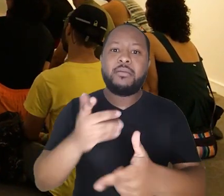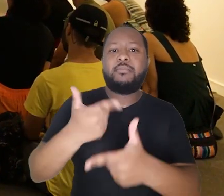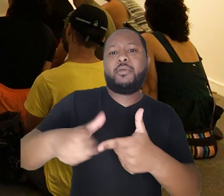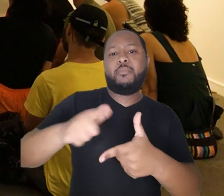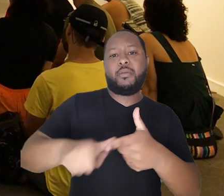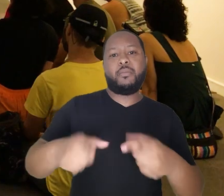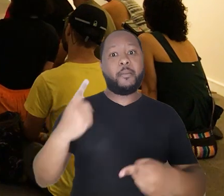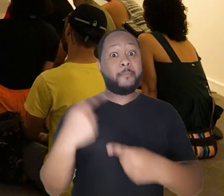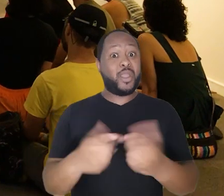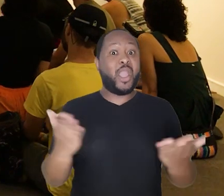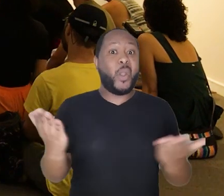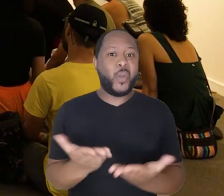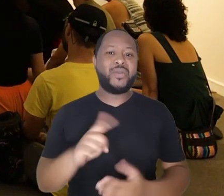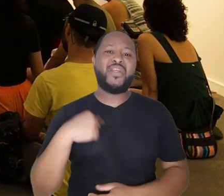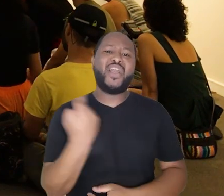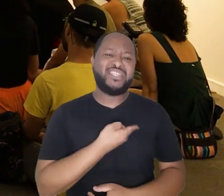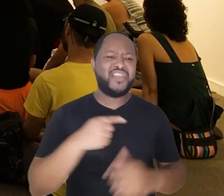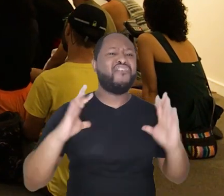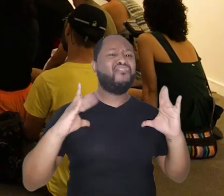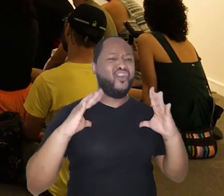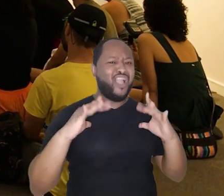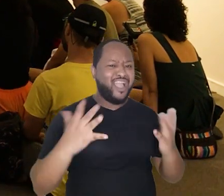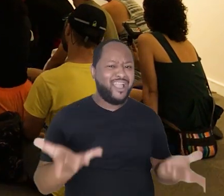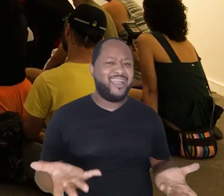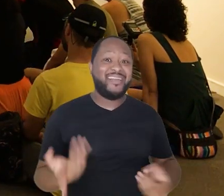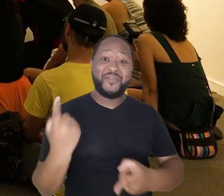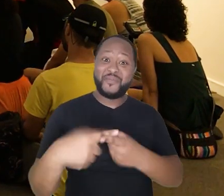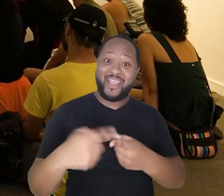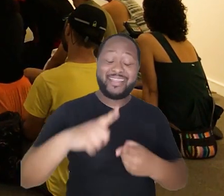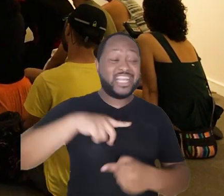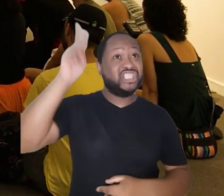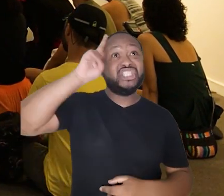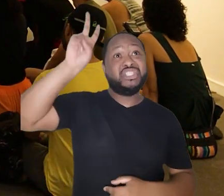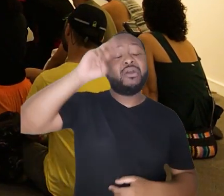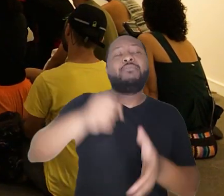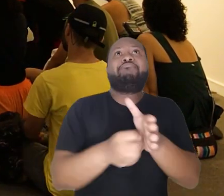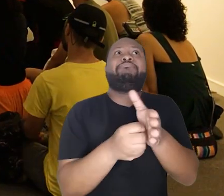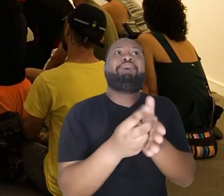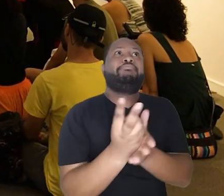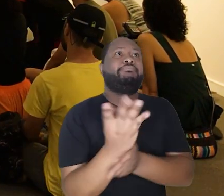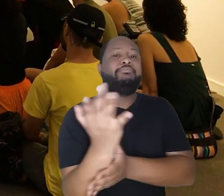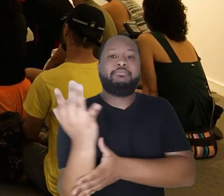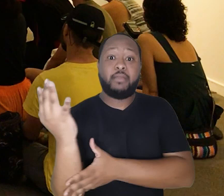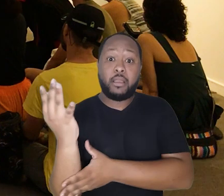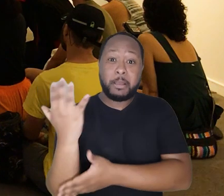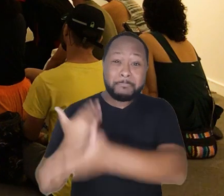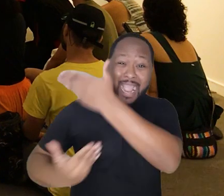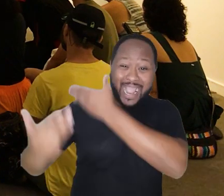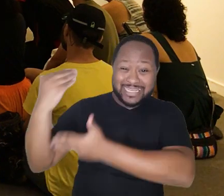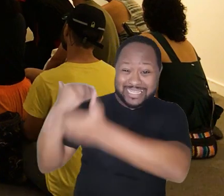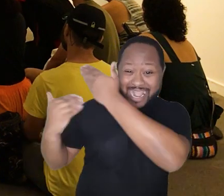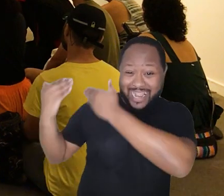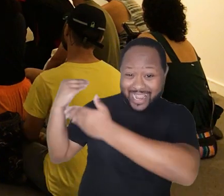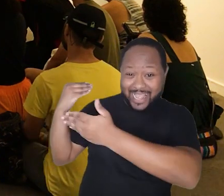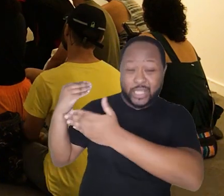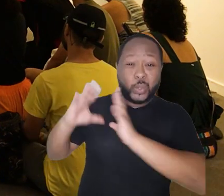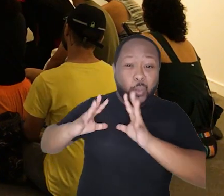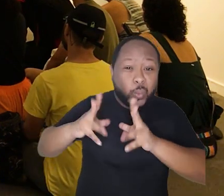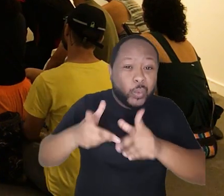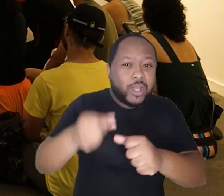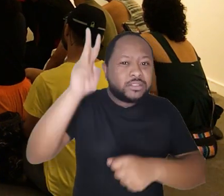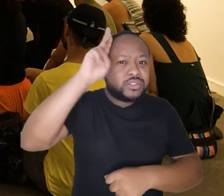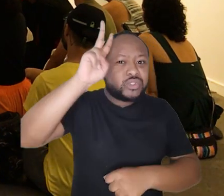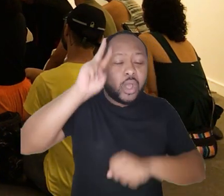hoje a gente já está muito mal acostumado, tem história para dar e vender a todo canto, em todo lugar. Nessa época, todas as histórias do